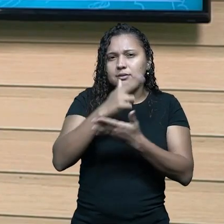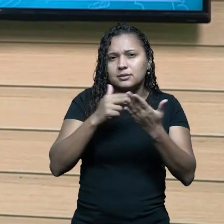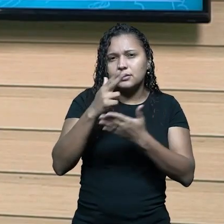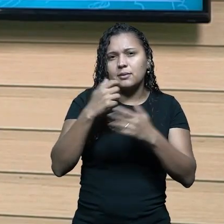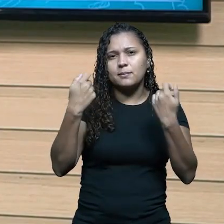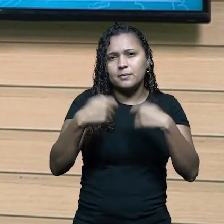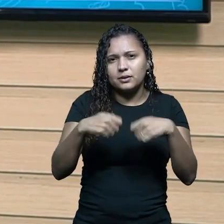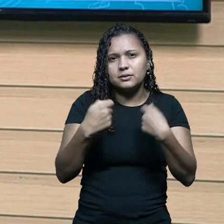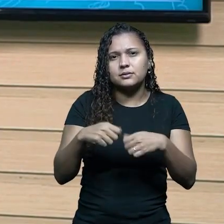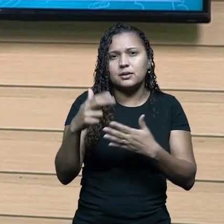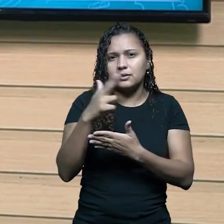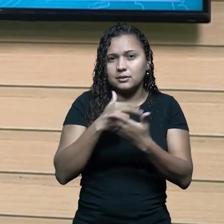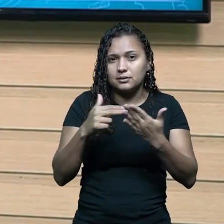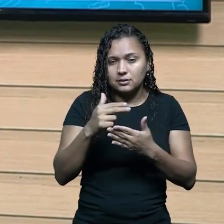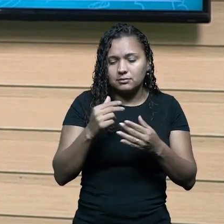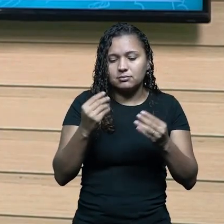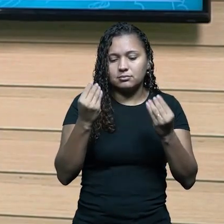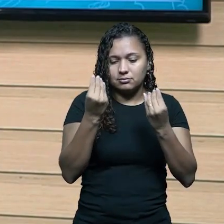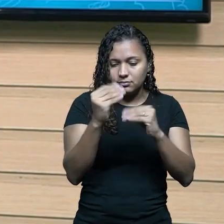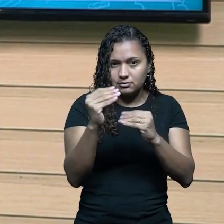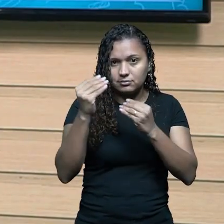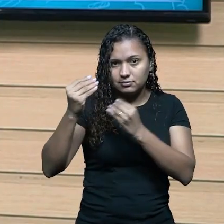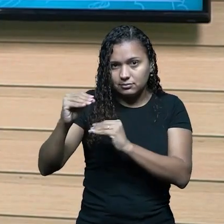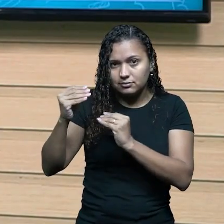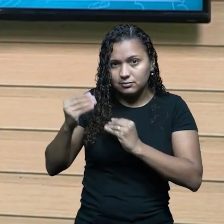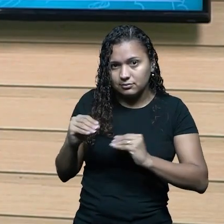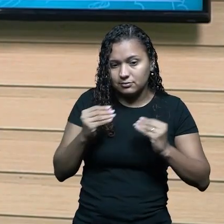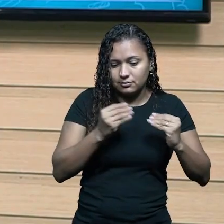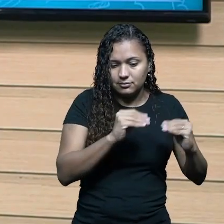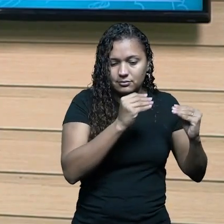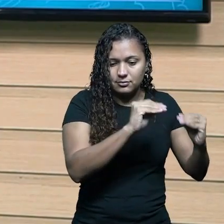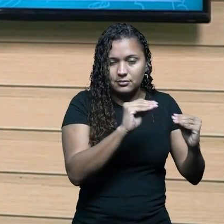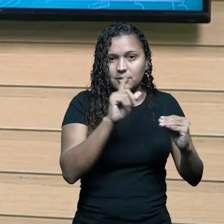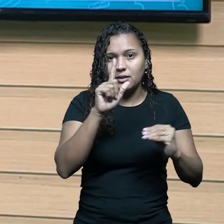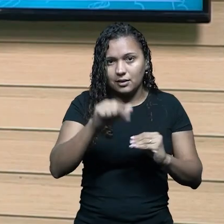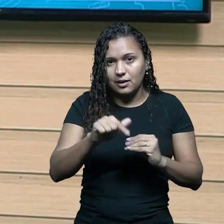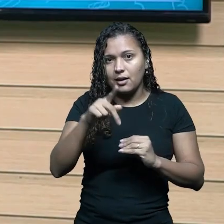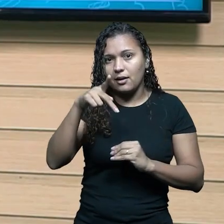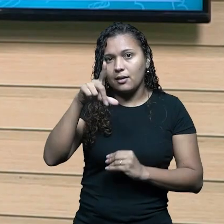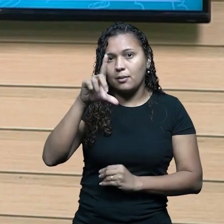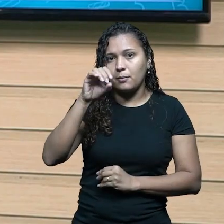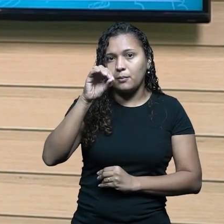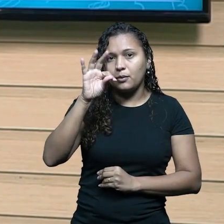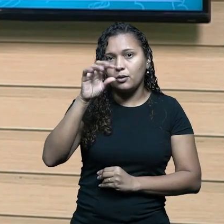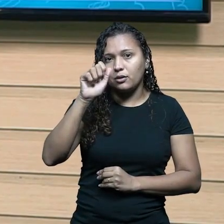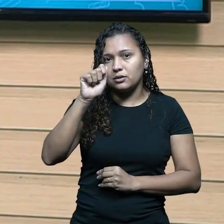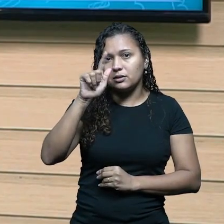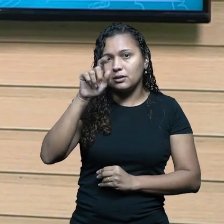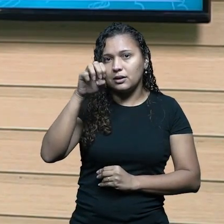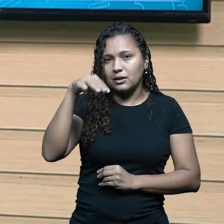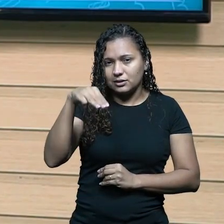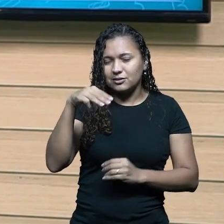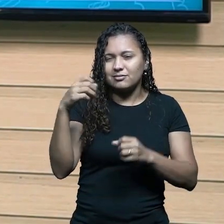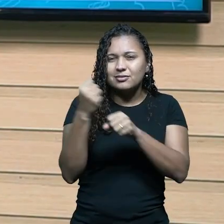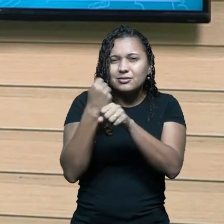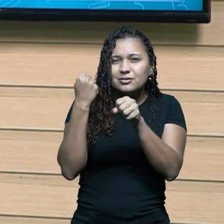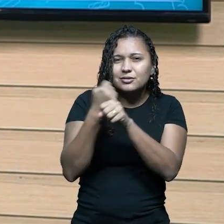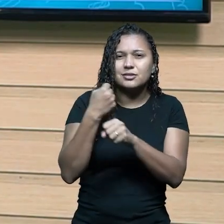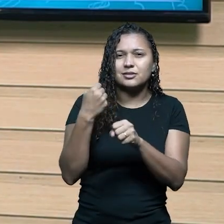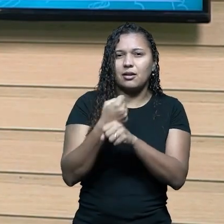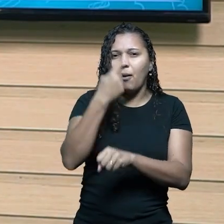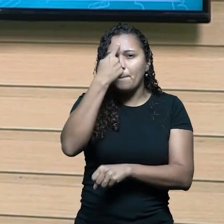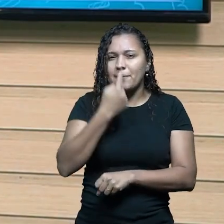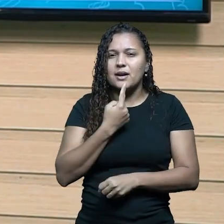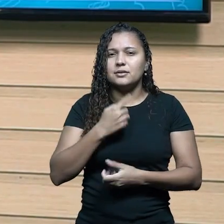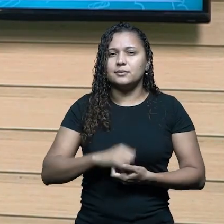Você vai formar o desenho, colocar ele ali, e aí nesta geração a gente chama de plotagem, nessa